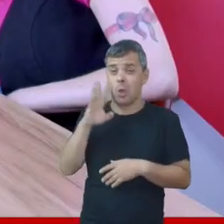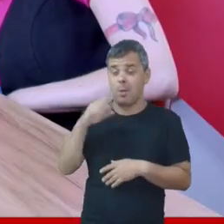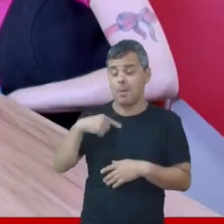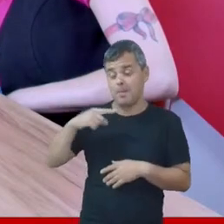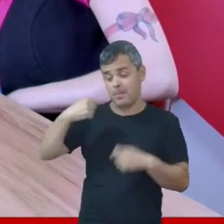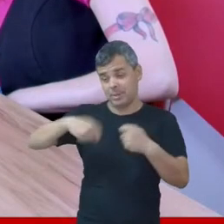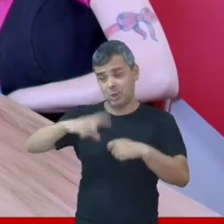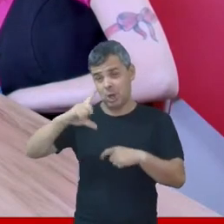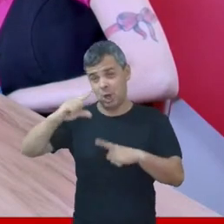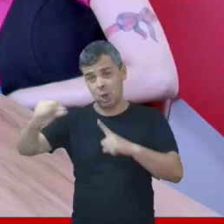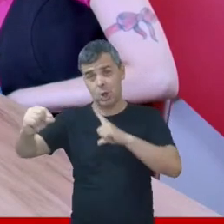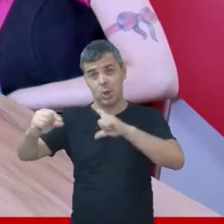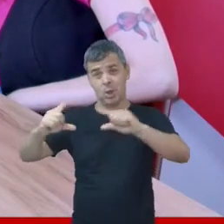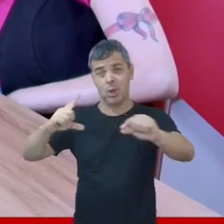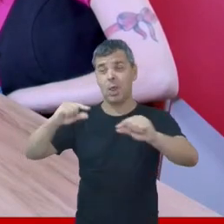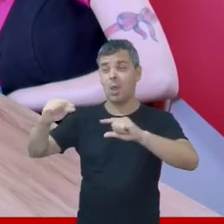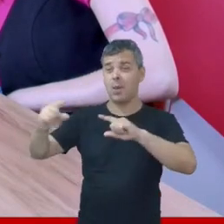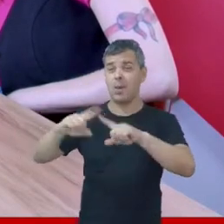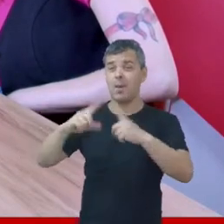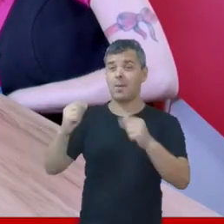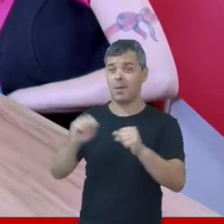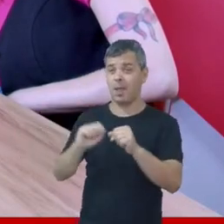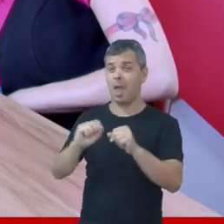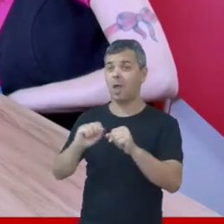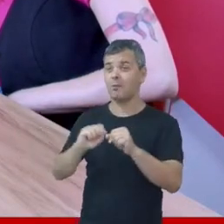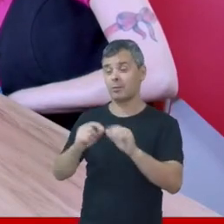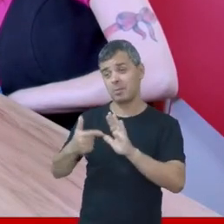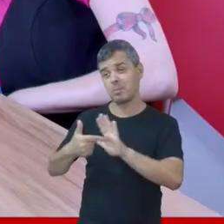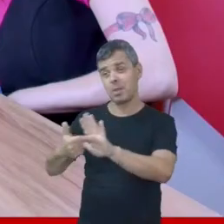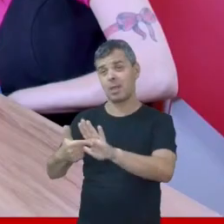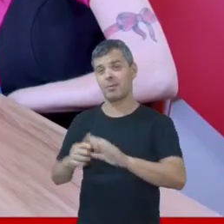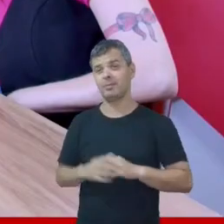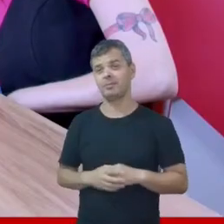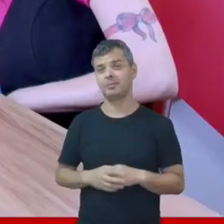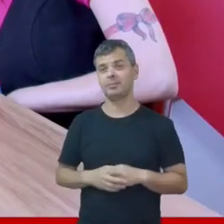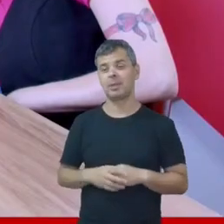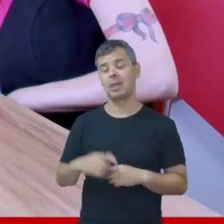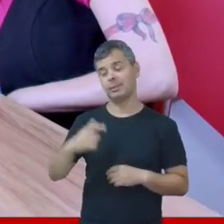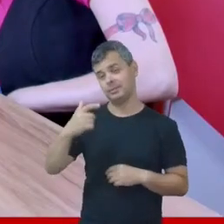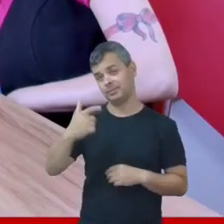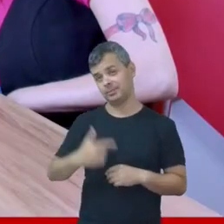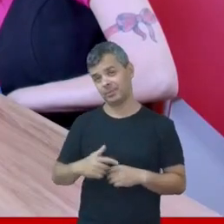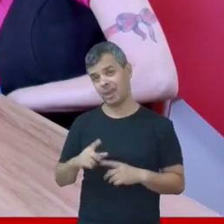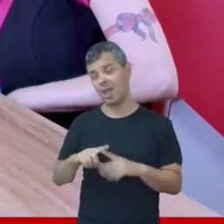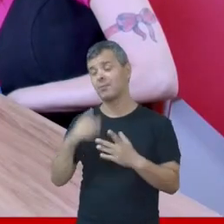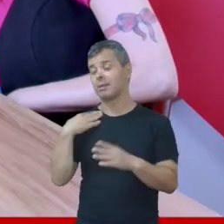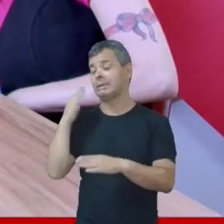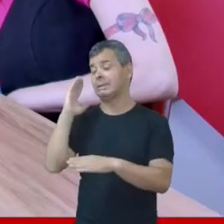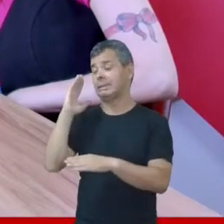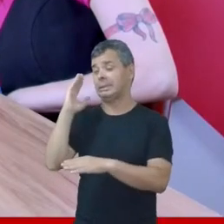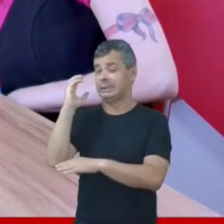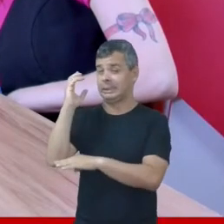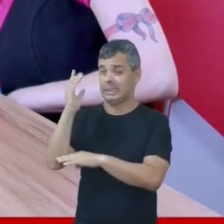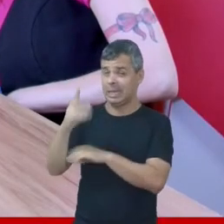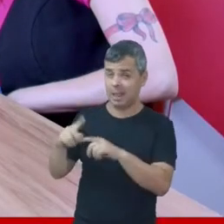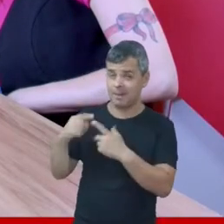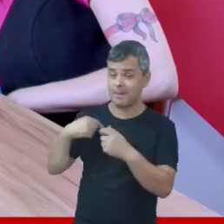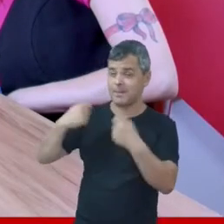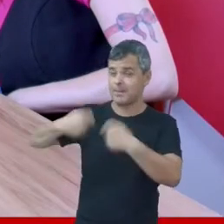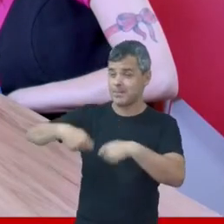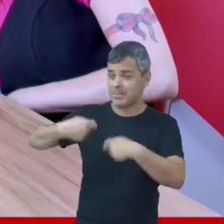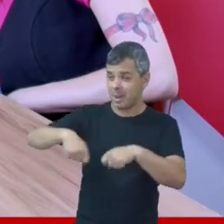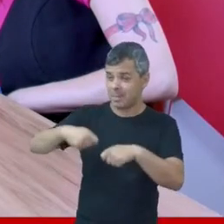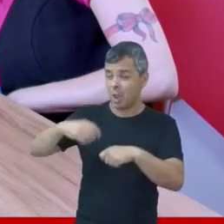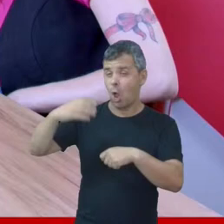embora, senão eu vou ser... desmascarado. Aí eu falei, gente, tá ficando tarde, amanhã de manhã tem um voo